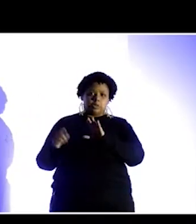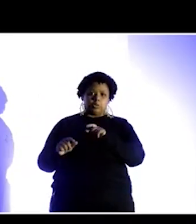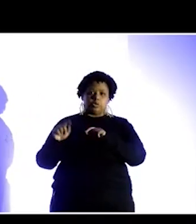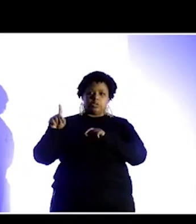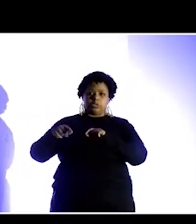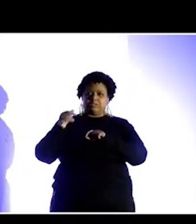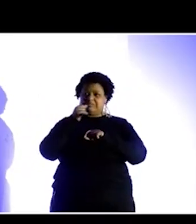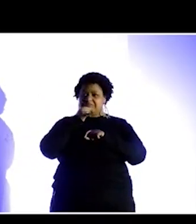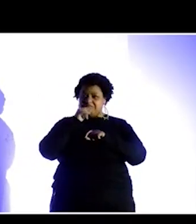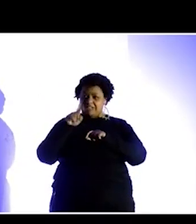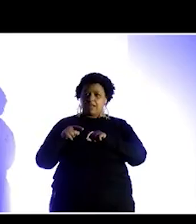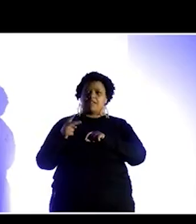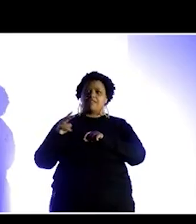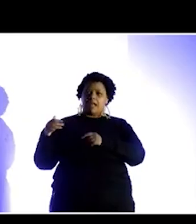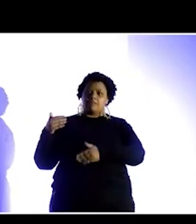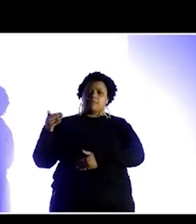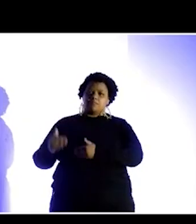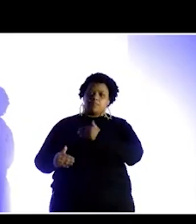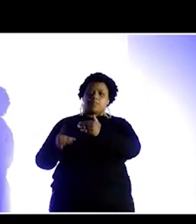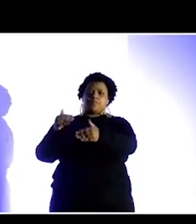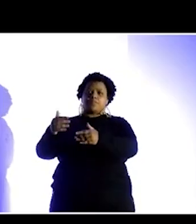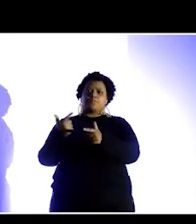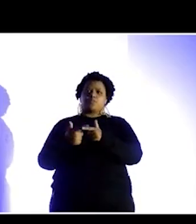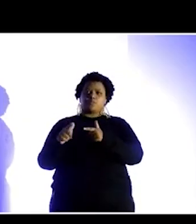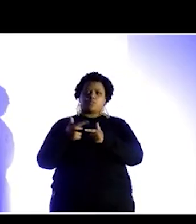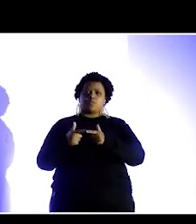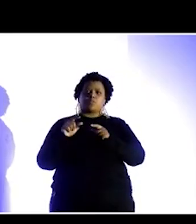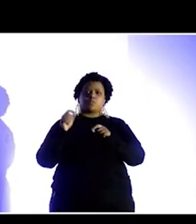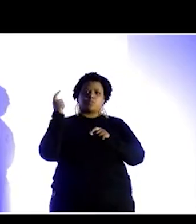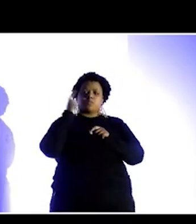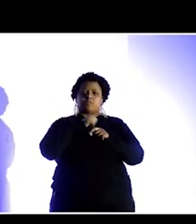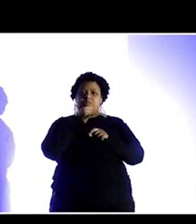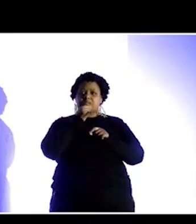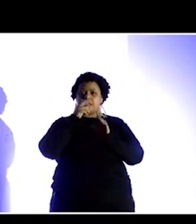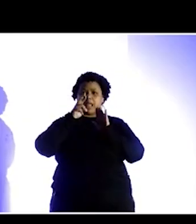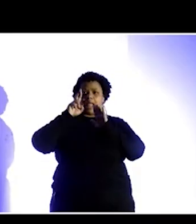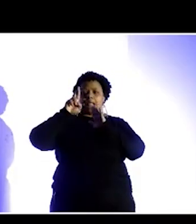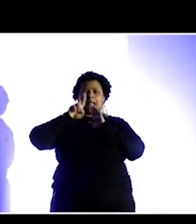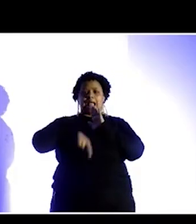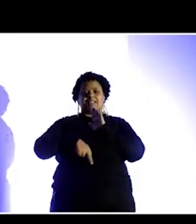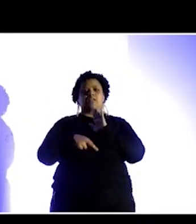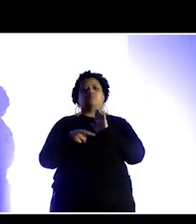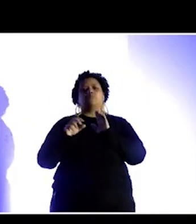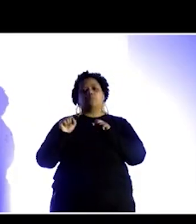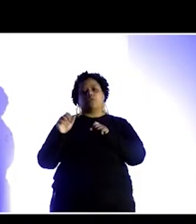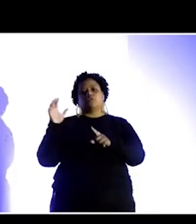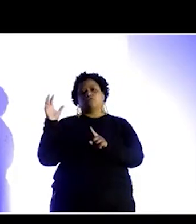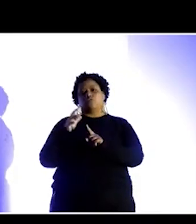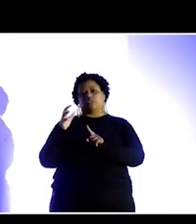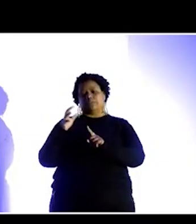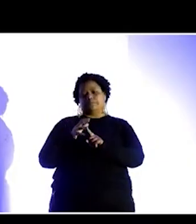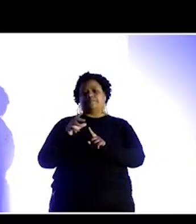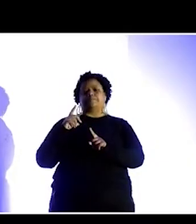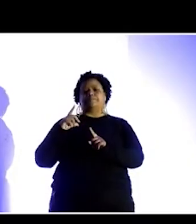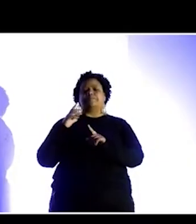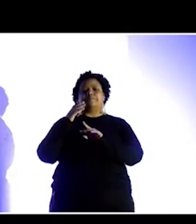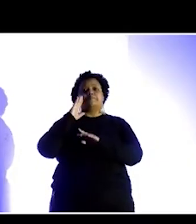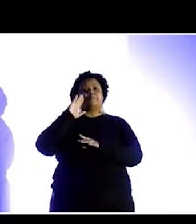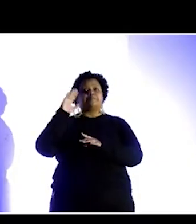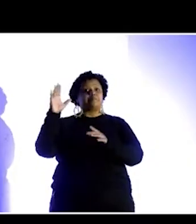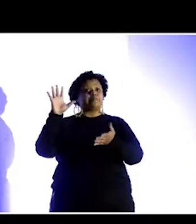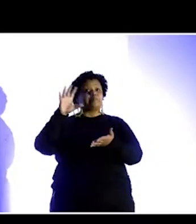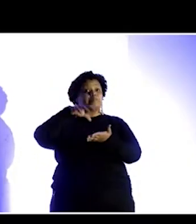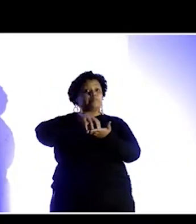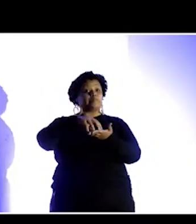que não tinham vão passar a ter problema. E isso vai refletir também nas vazões. Os principais centros urbanos que a gente